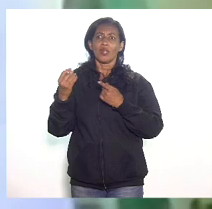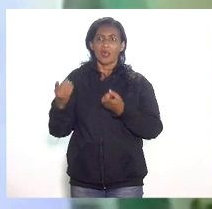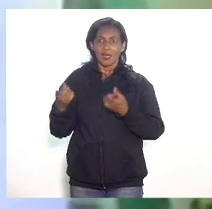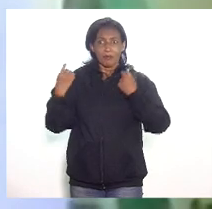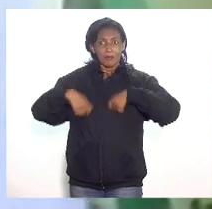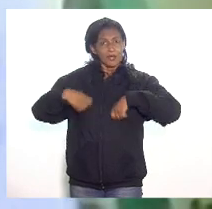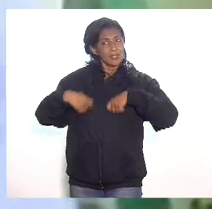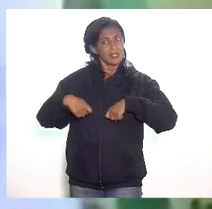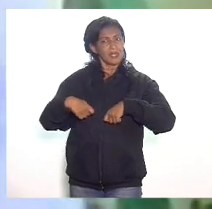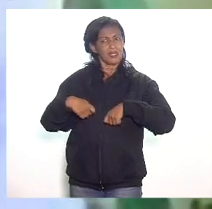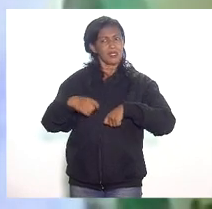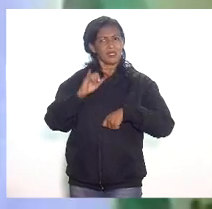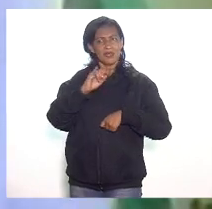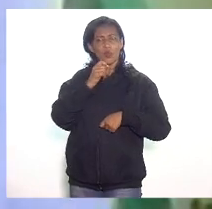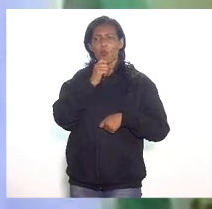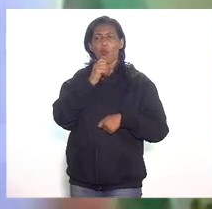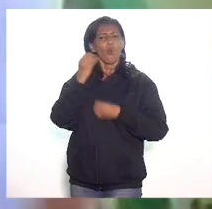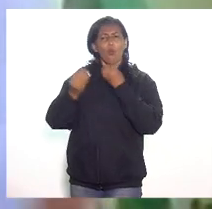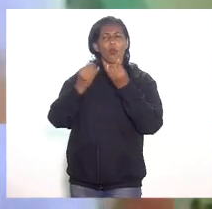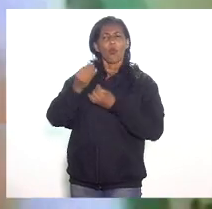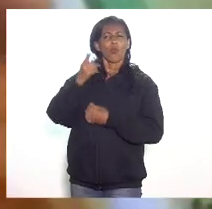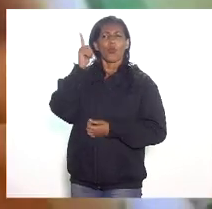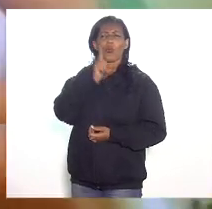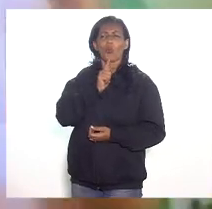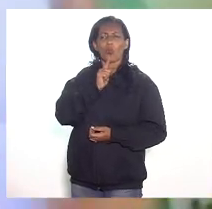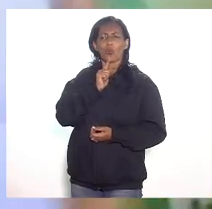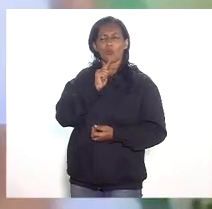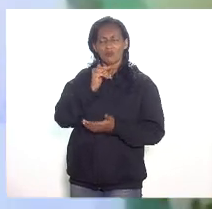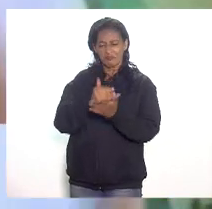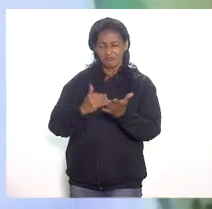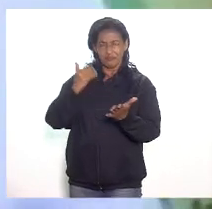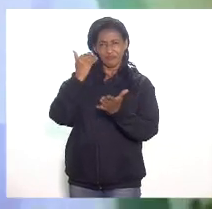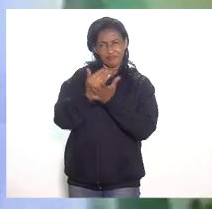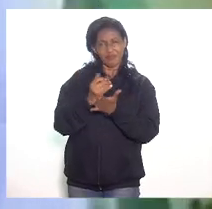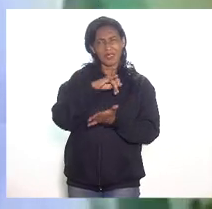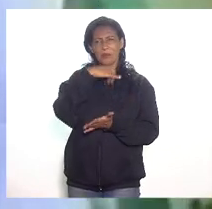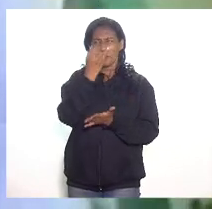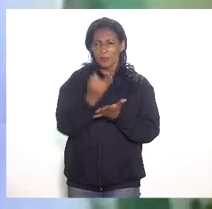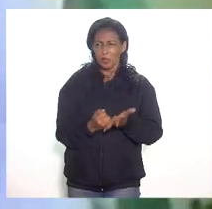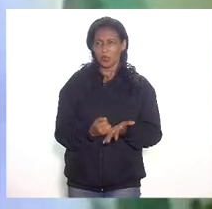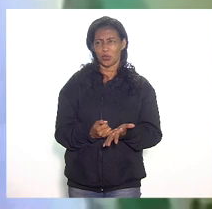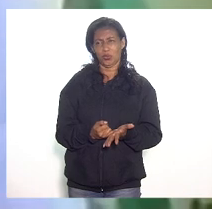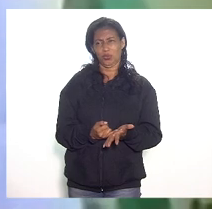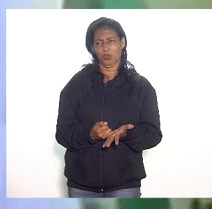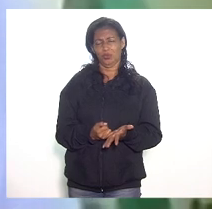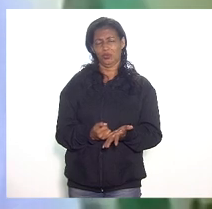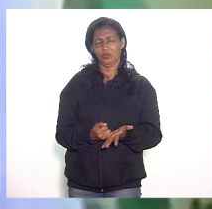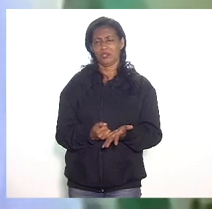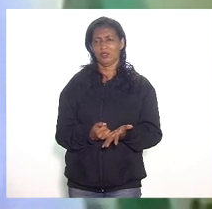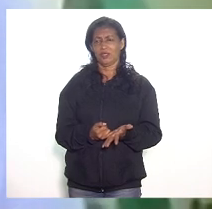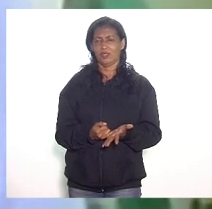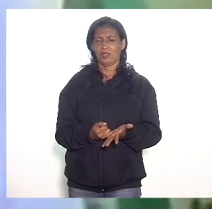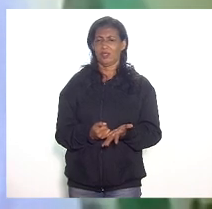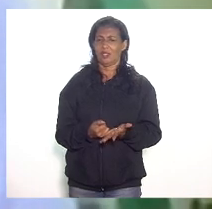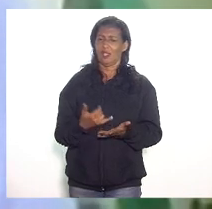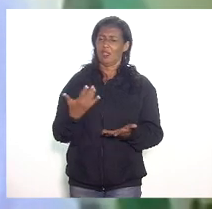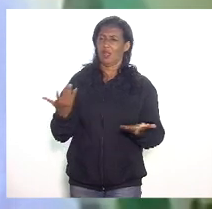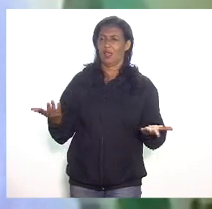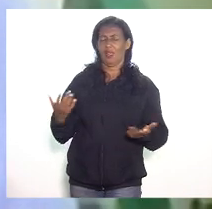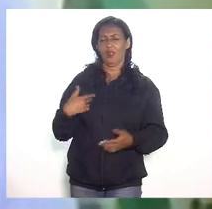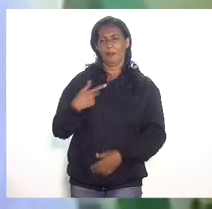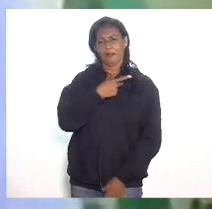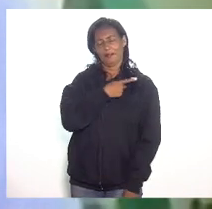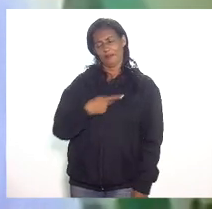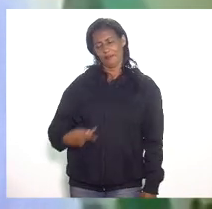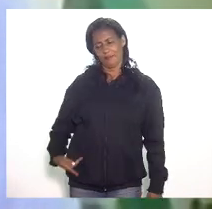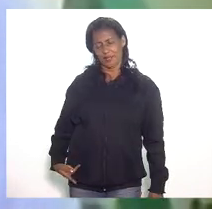aí, sabe, aumentar taxa judiciária nesse momento, eu julgo que o nobre e querido presidente